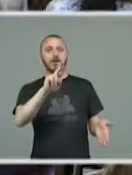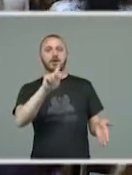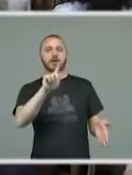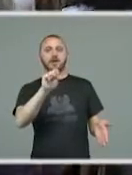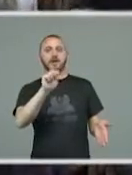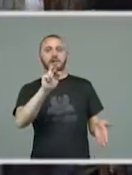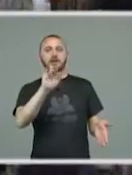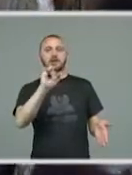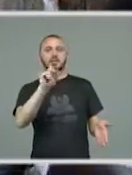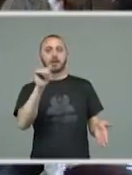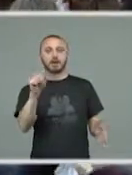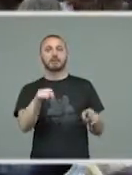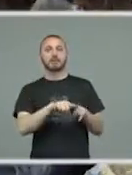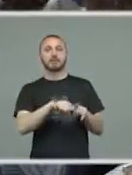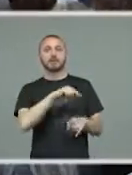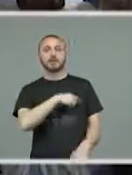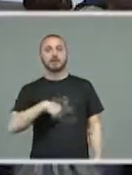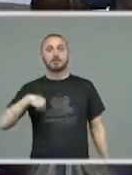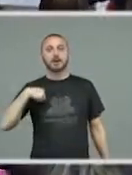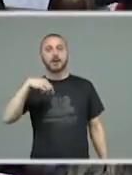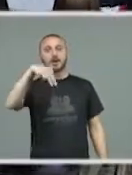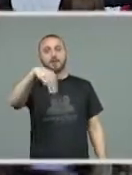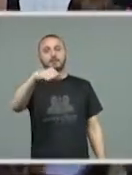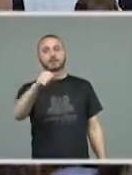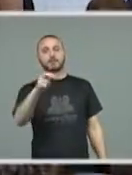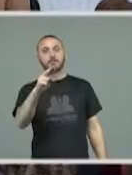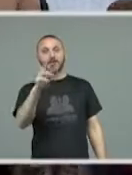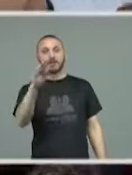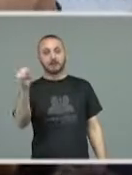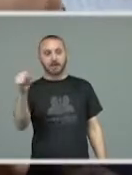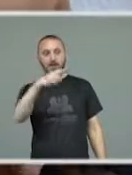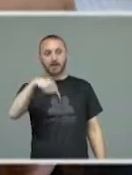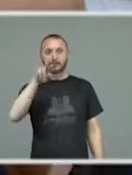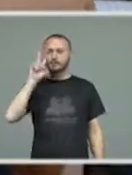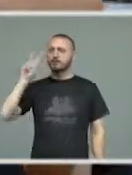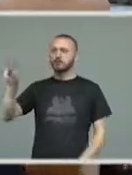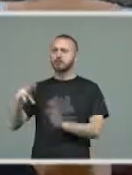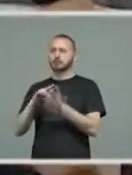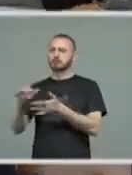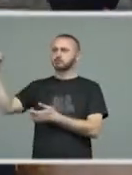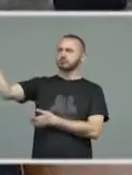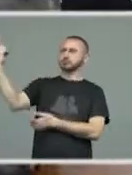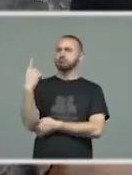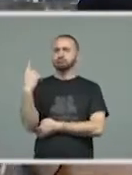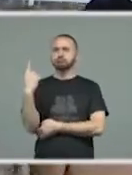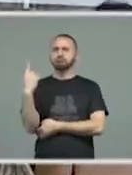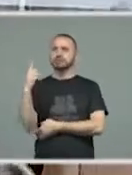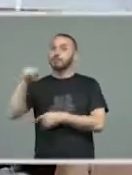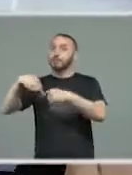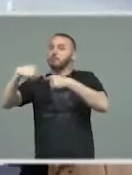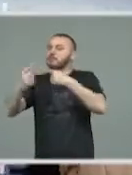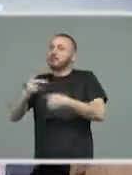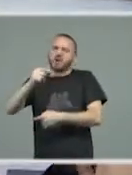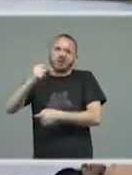seja em Irmã Marta, que morreu com estado de beatitude. Mas todas as revelações do Cristo em nada